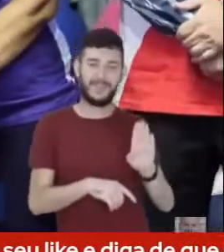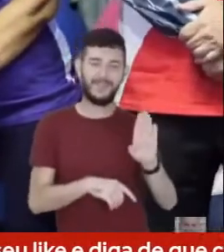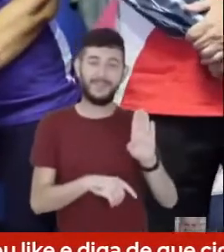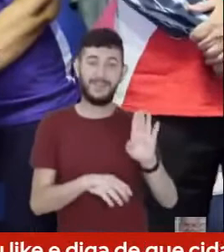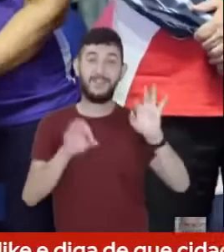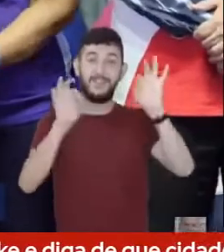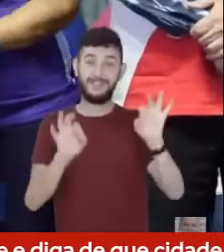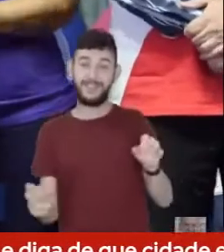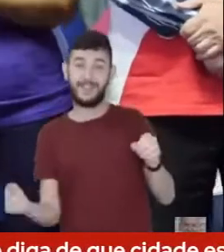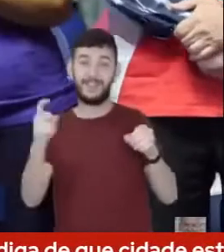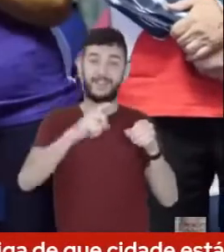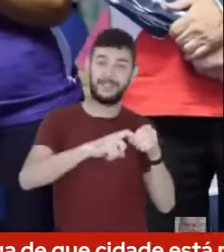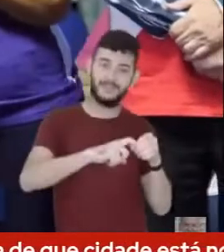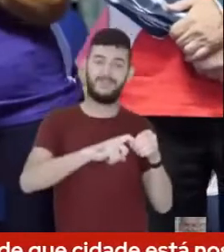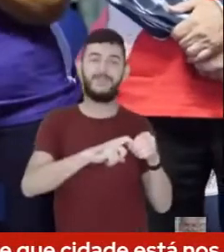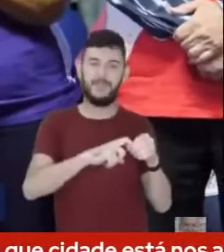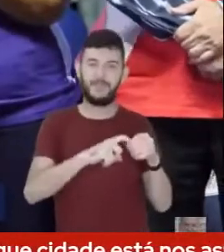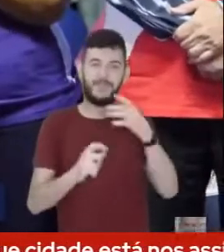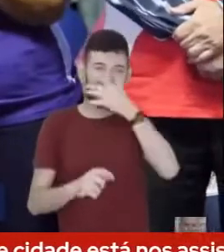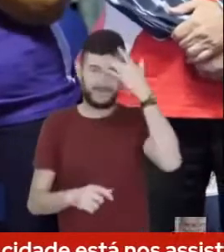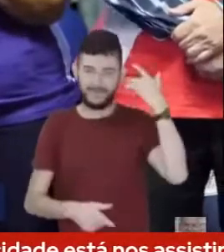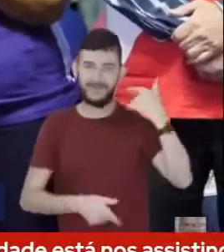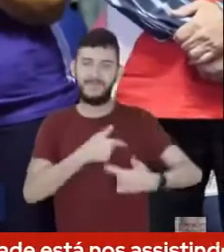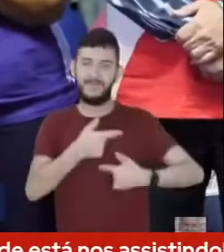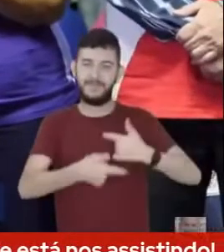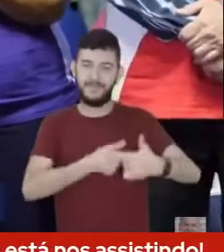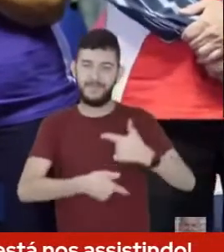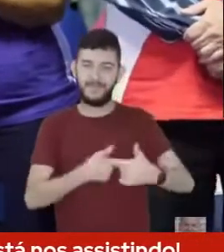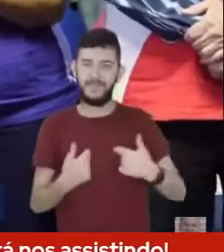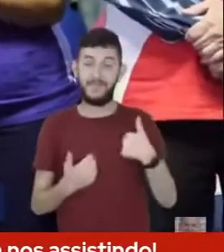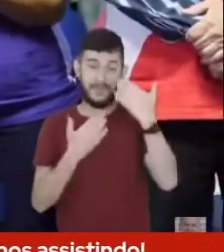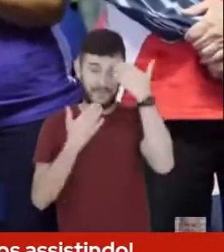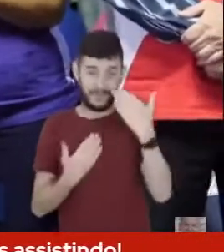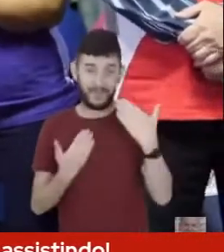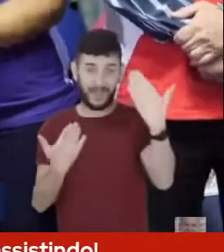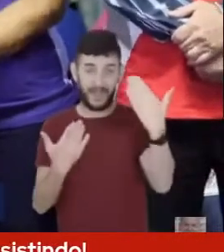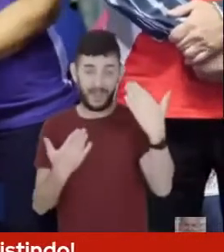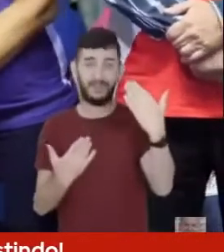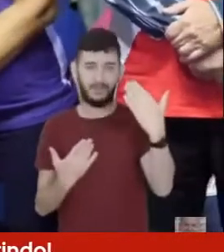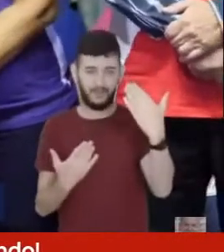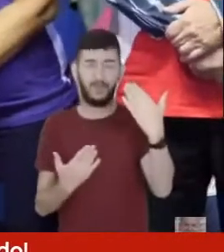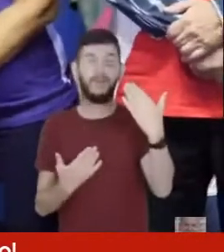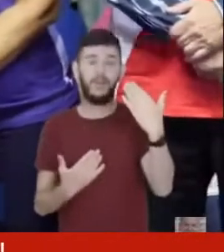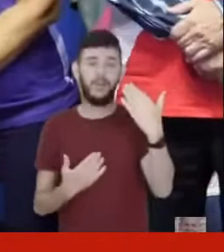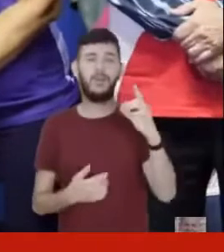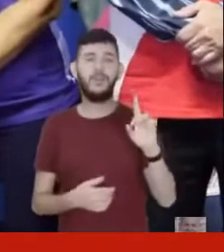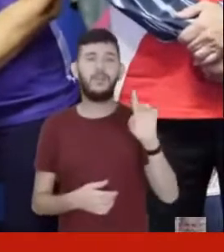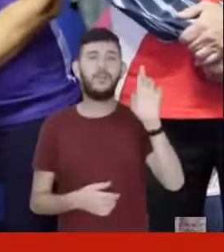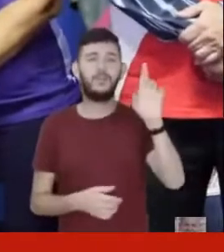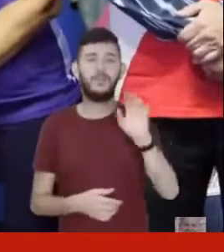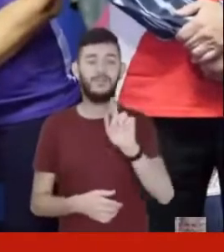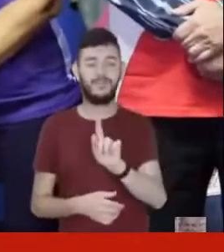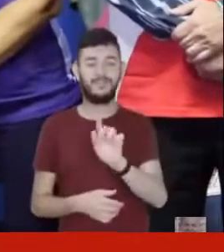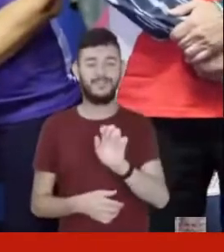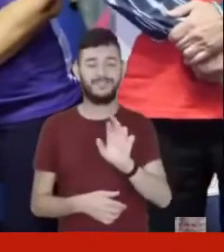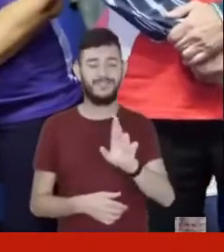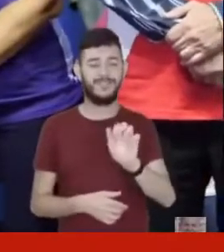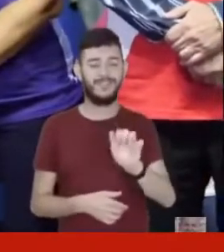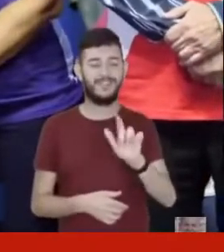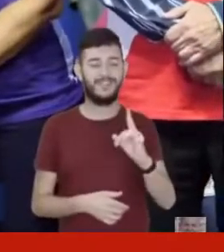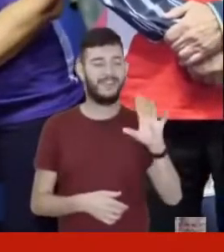brasileira, de todos os trabalhadores. Obrigado, doutor Geraldo Alckmin, por compor essa chapa. Companheiros, companheiras, quero